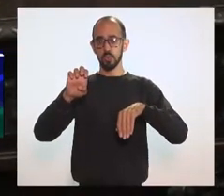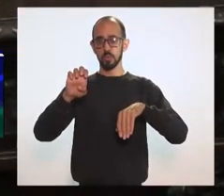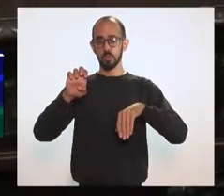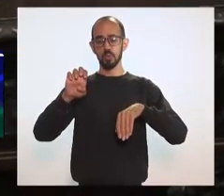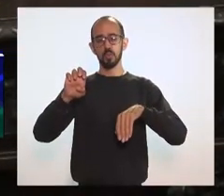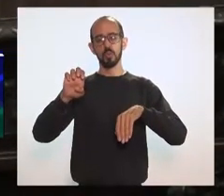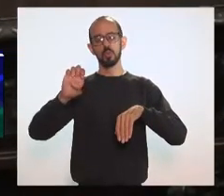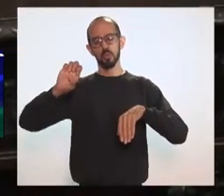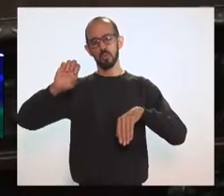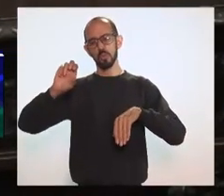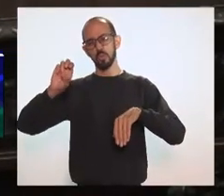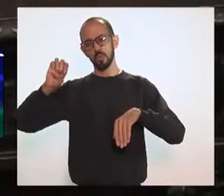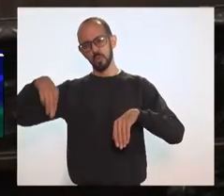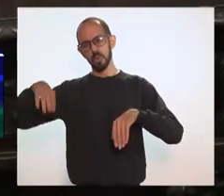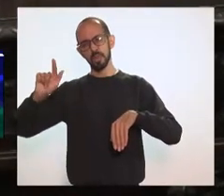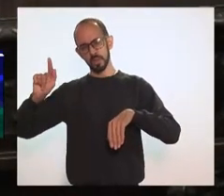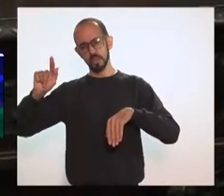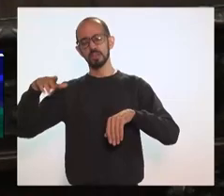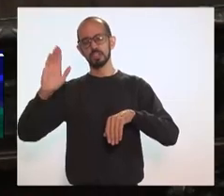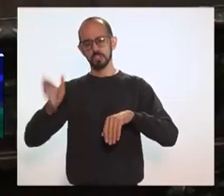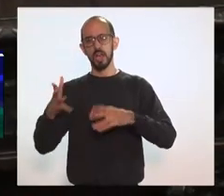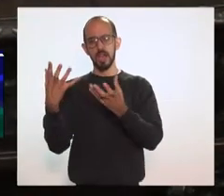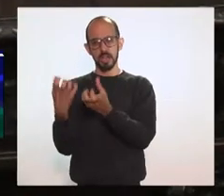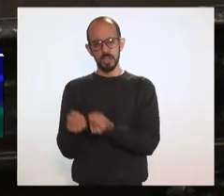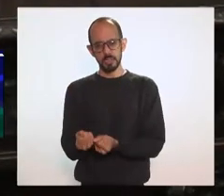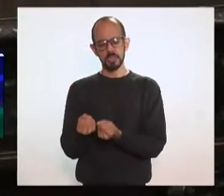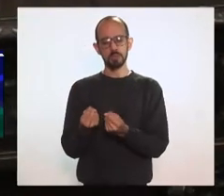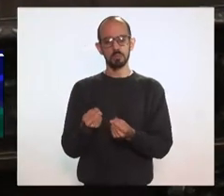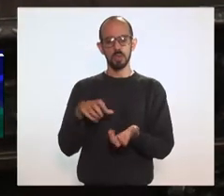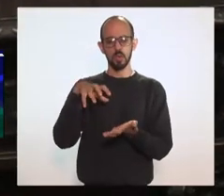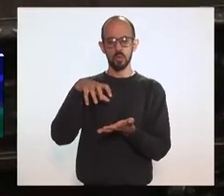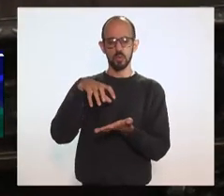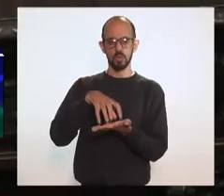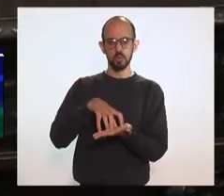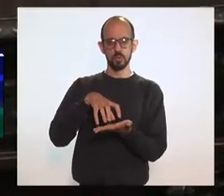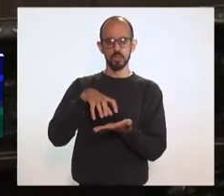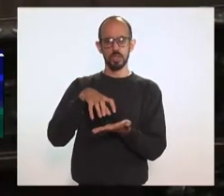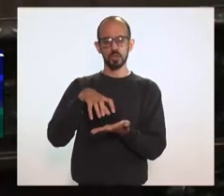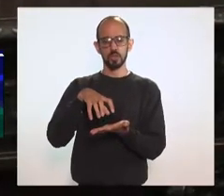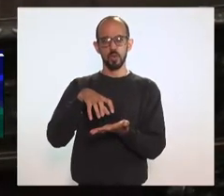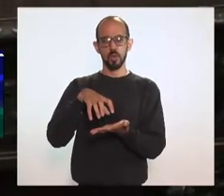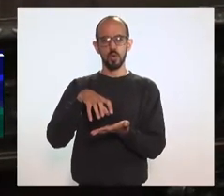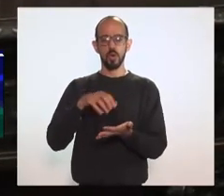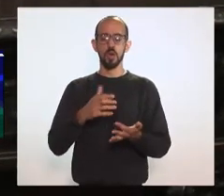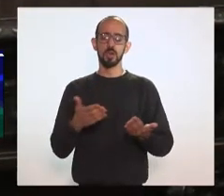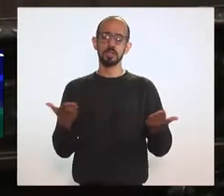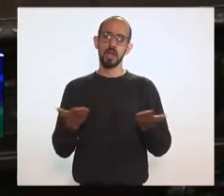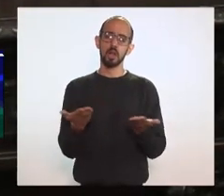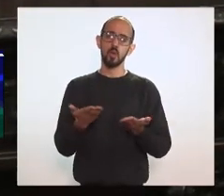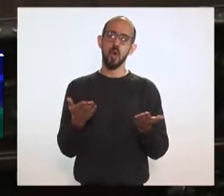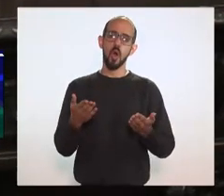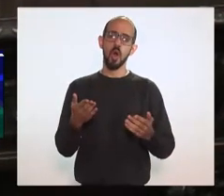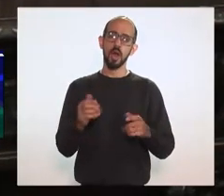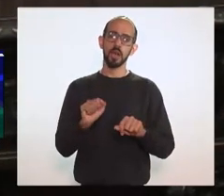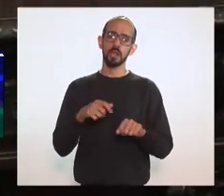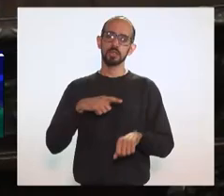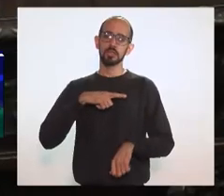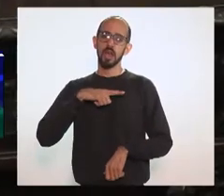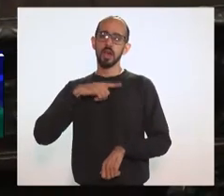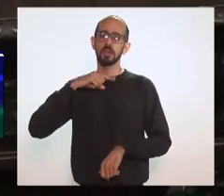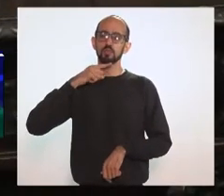uma resolução recepcionando esta unidade no âmbito da UENF. E agora haveria talvez um impasse. Eu